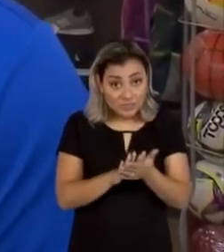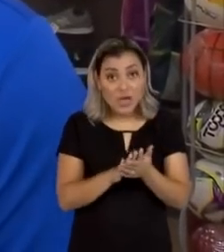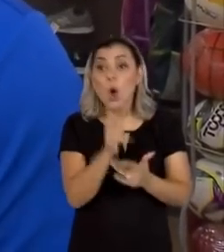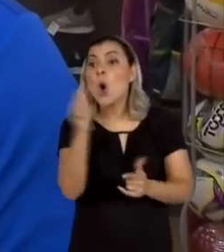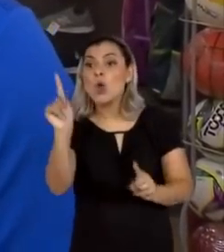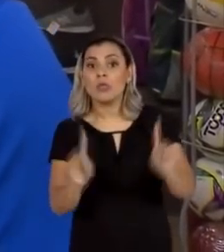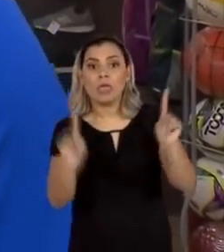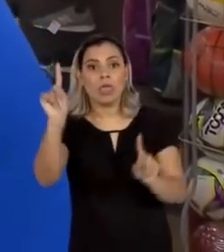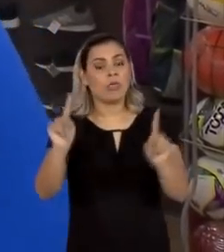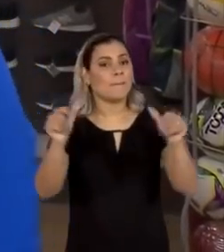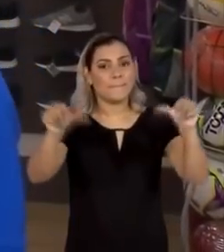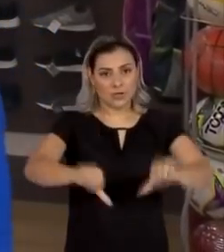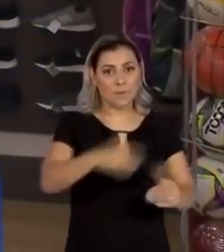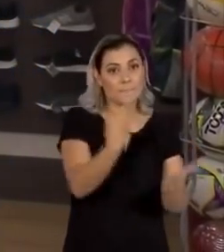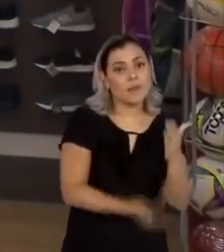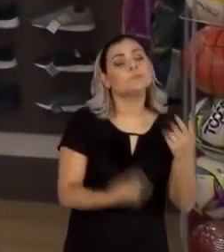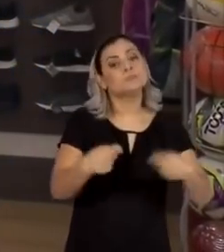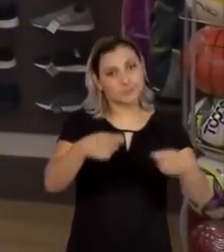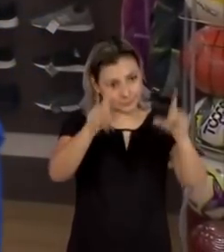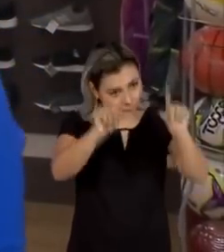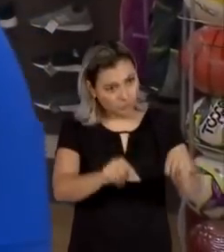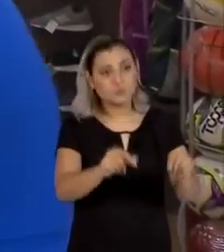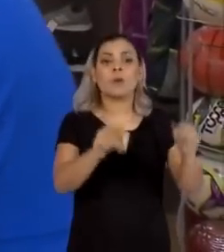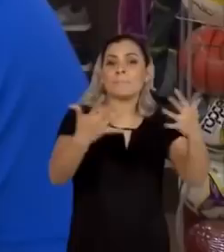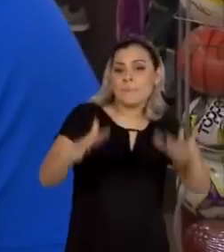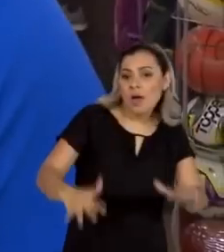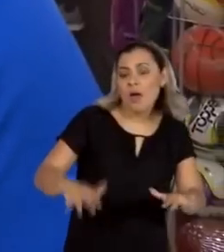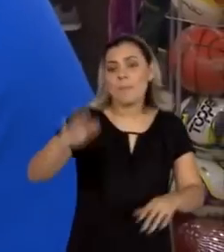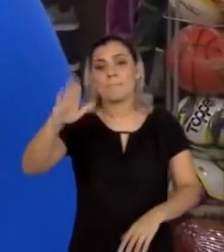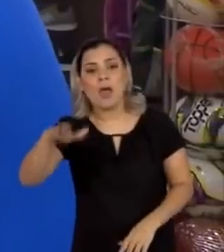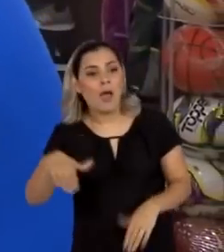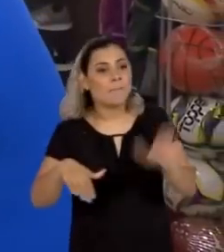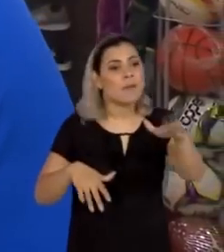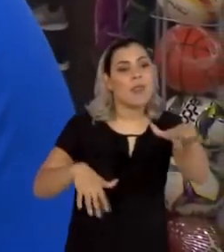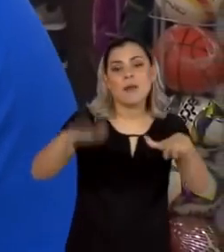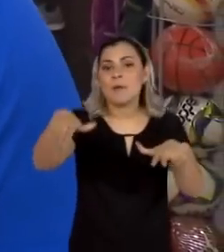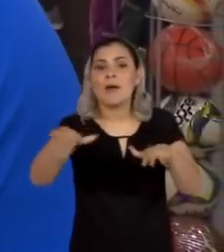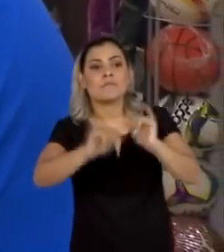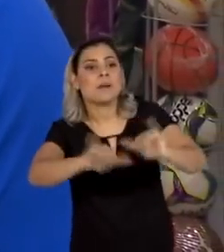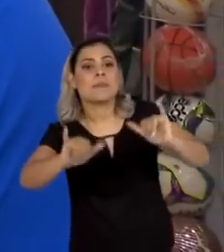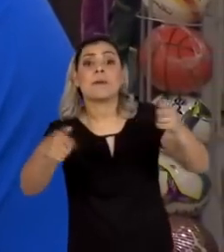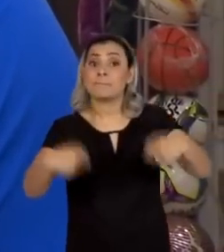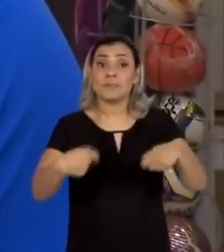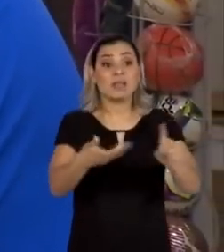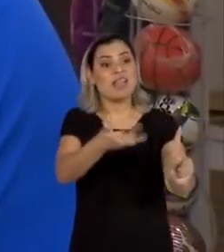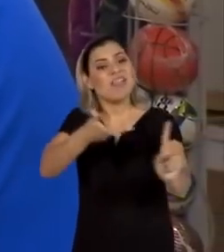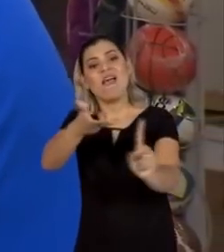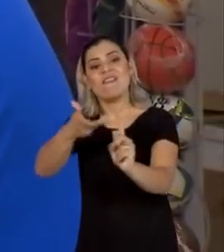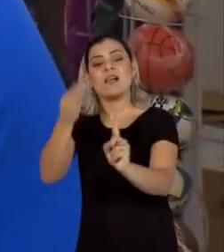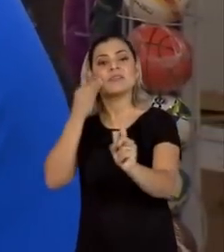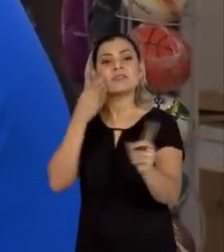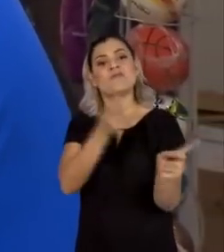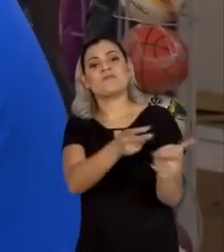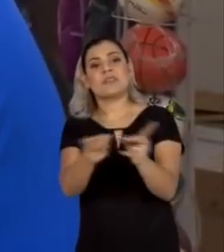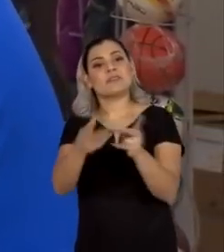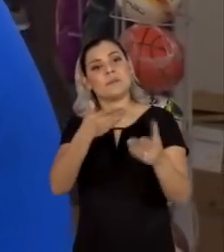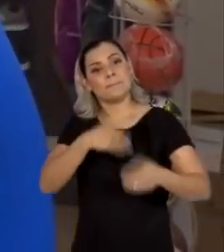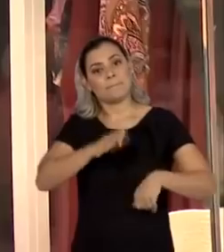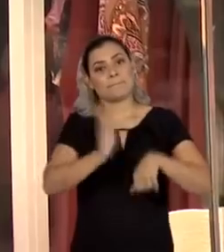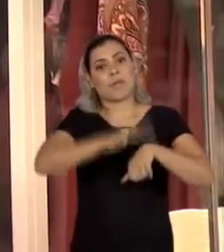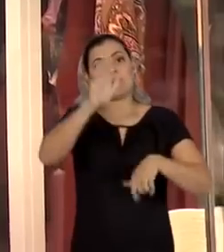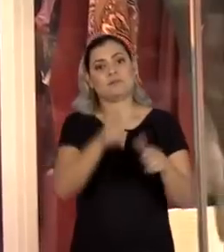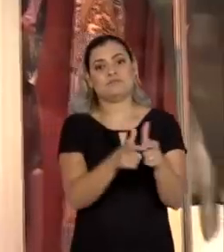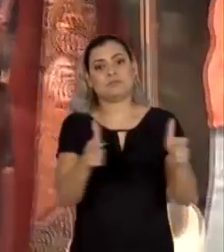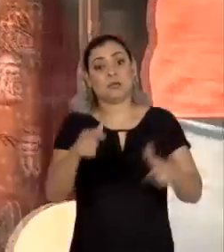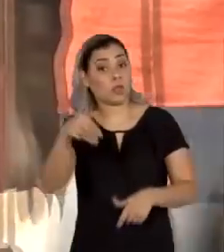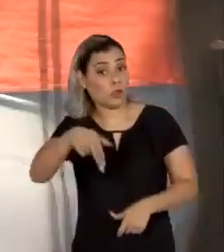concorrente. Tem que entrar, baixar preço, fazer campanha e ir para cima do cliente para tentar vender um pouquinho mais no mês de novembro.